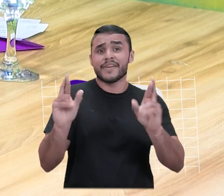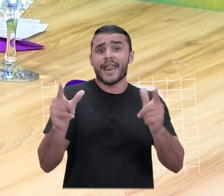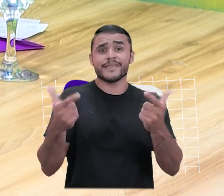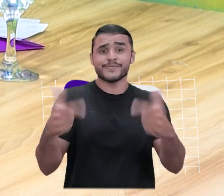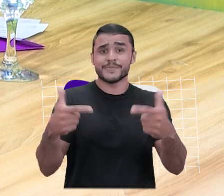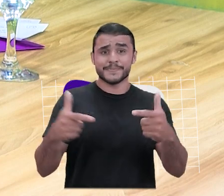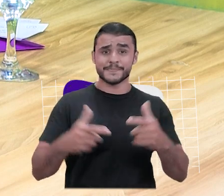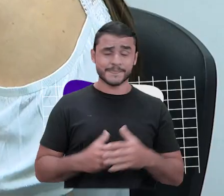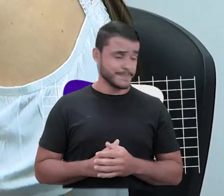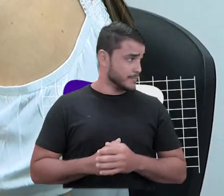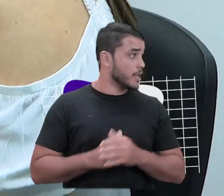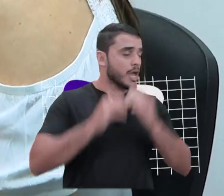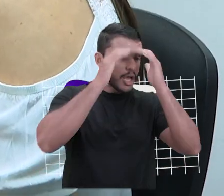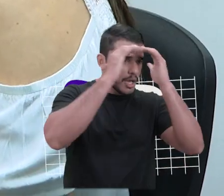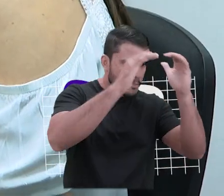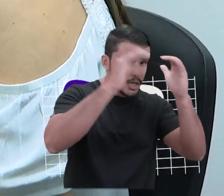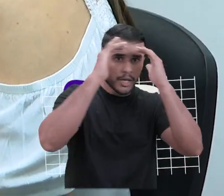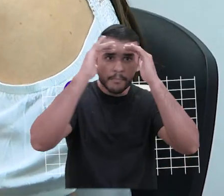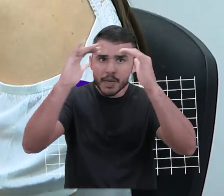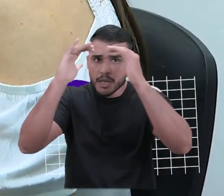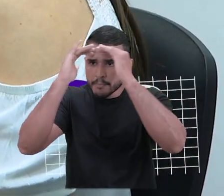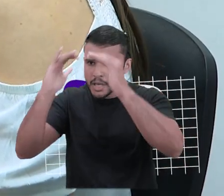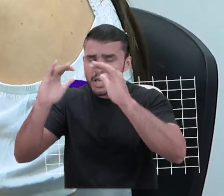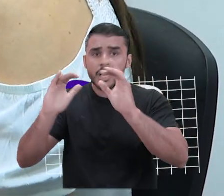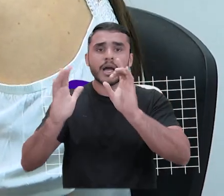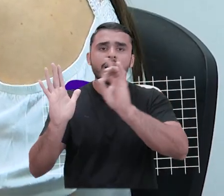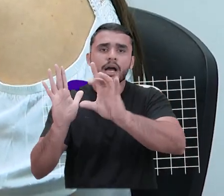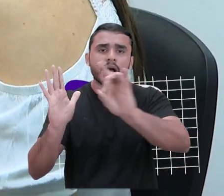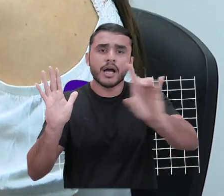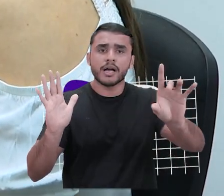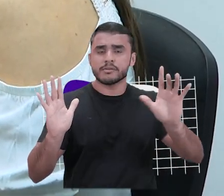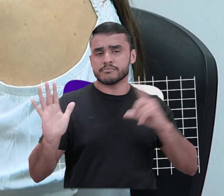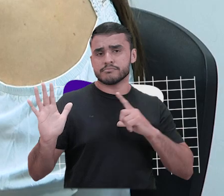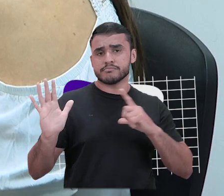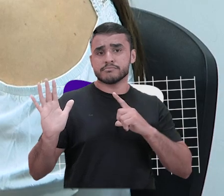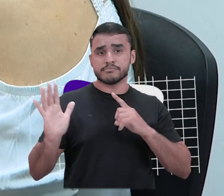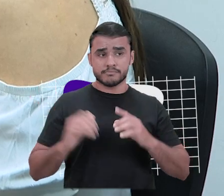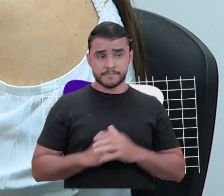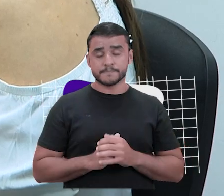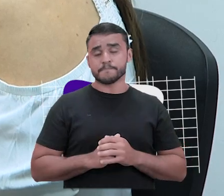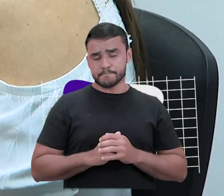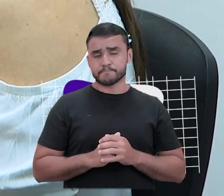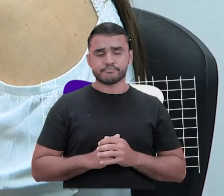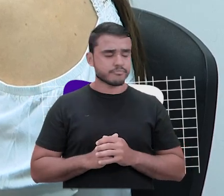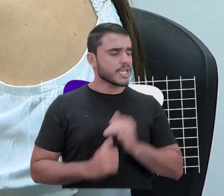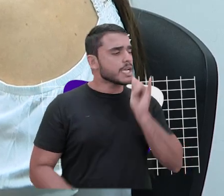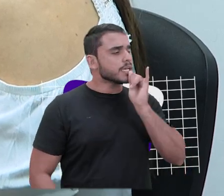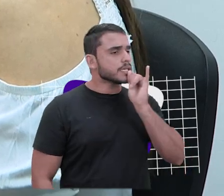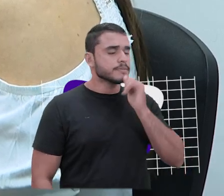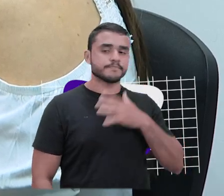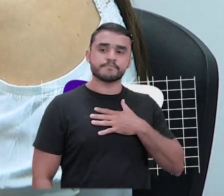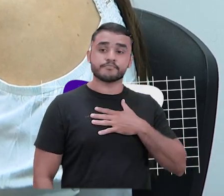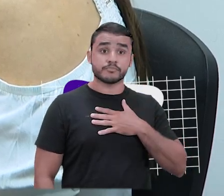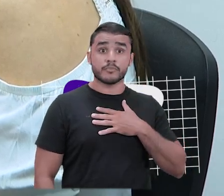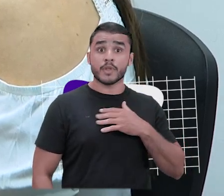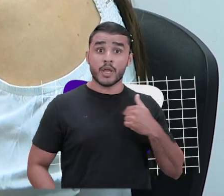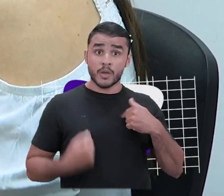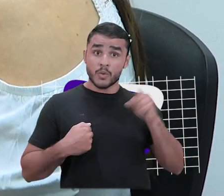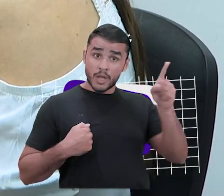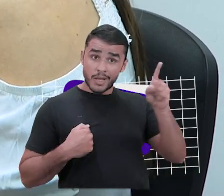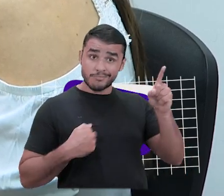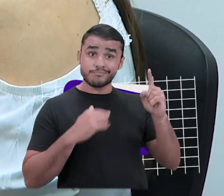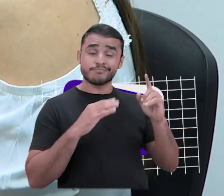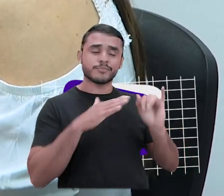né? Respeitar a individualidade de cada um. De cada um. Às vezes, quando... Vou dar um exemplo, porque eu conheço, por exemplo, a Casa da Esperança,